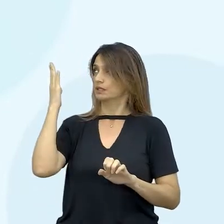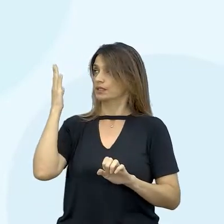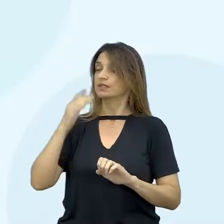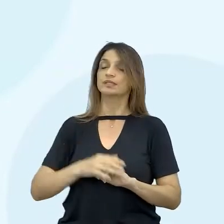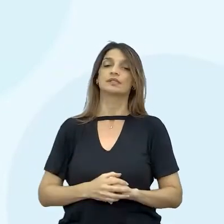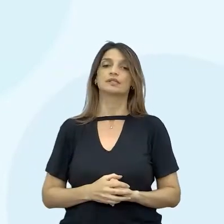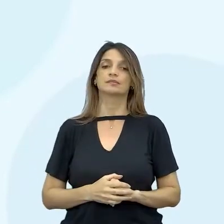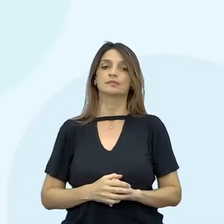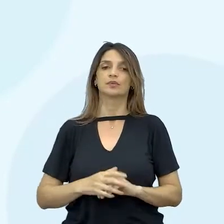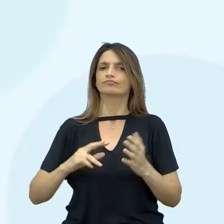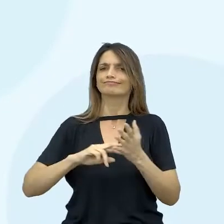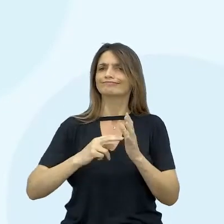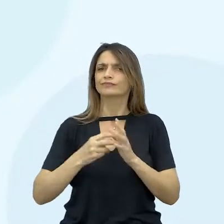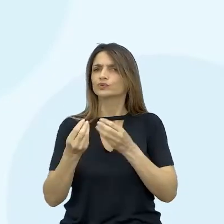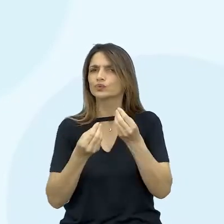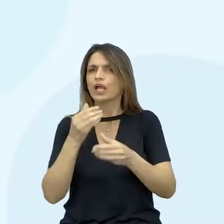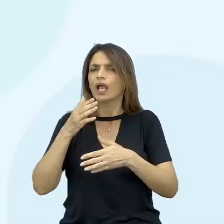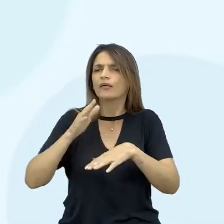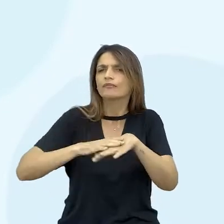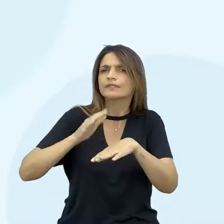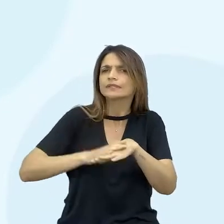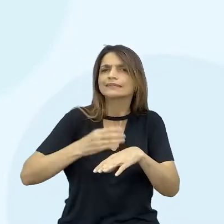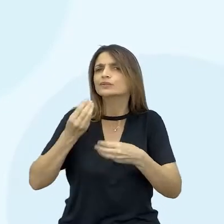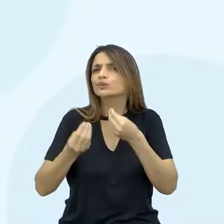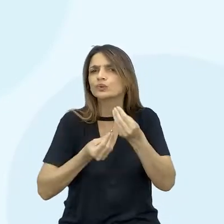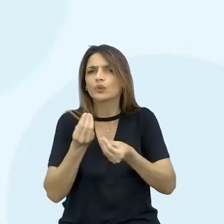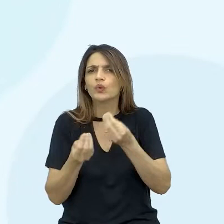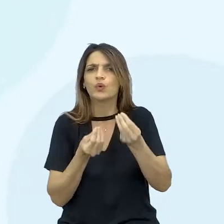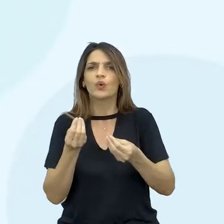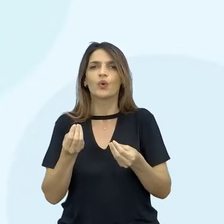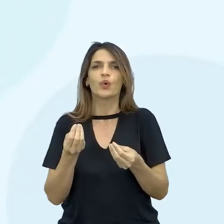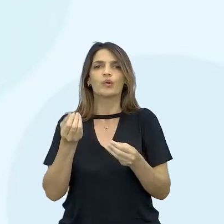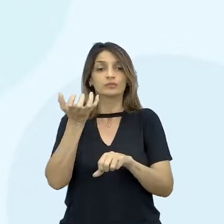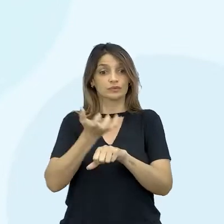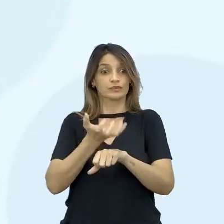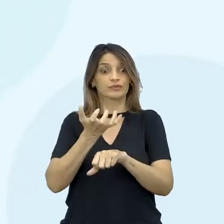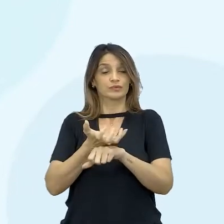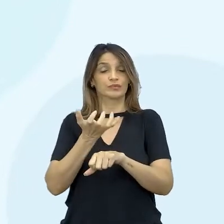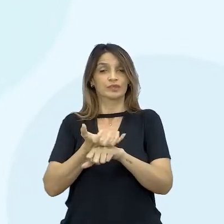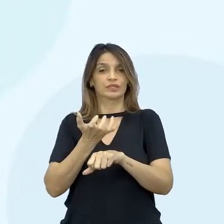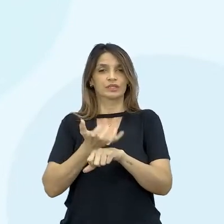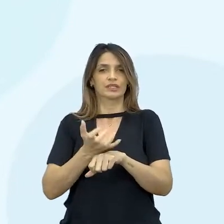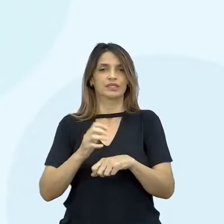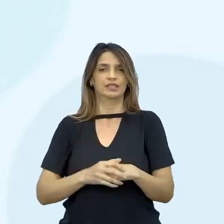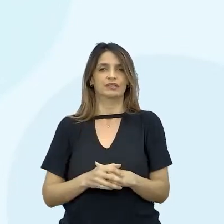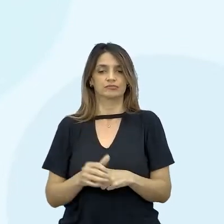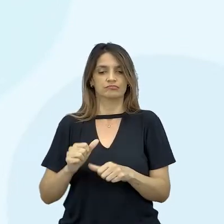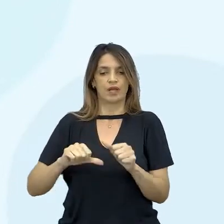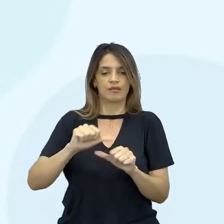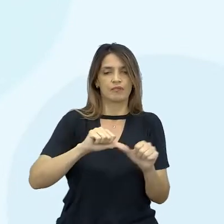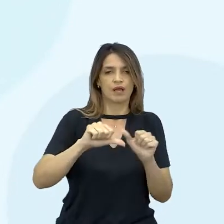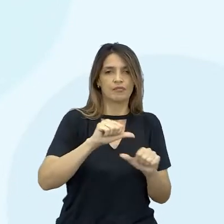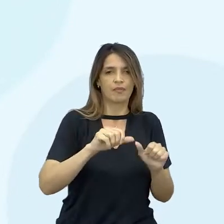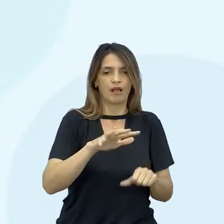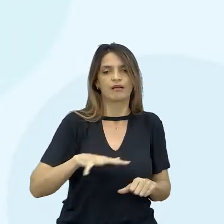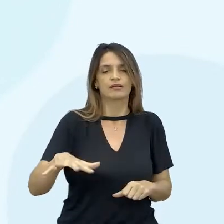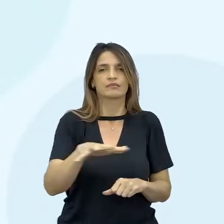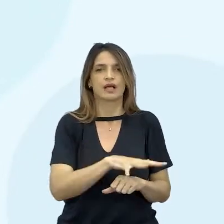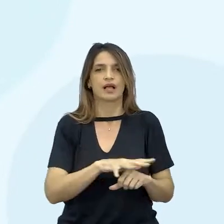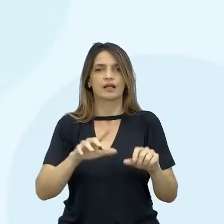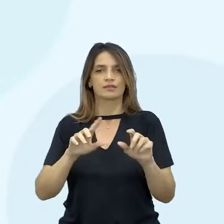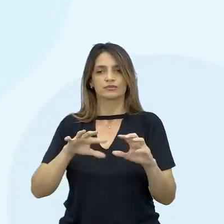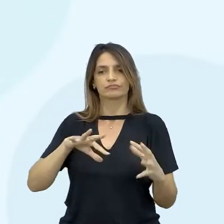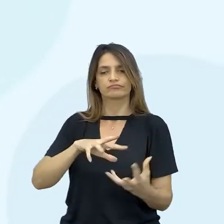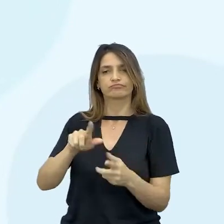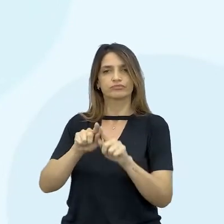como trabalhar esse empreendedorismo dentro do nosso componente, que é transformações do espaço geográfico e sociedade, que